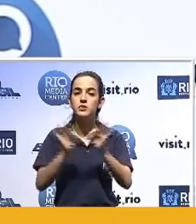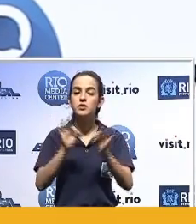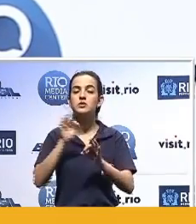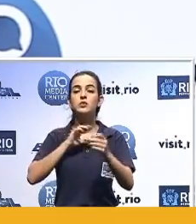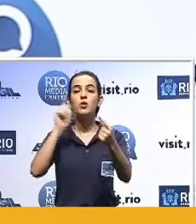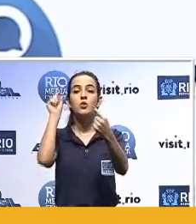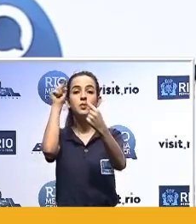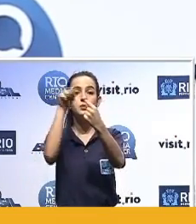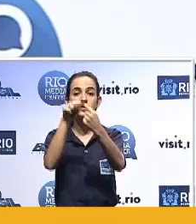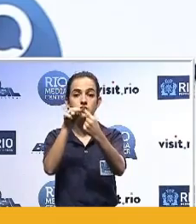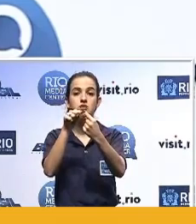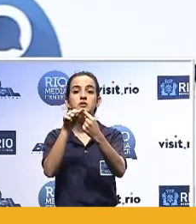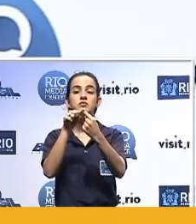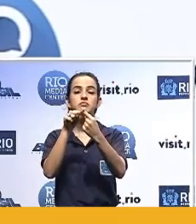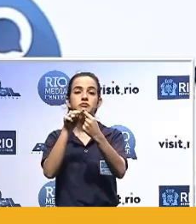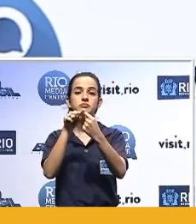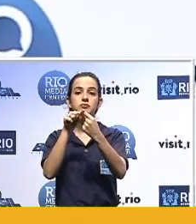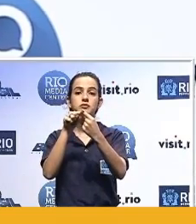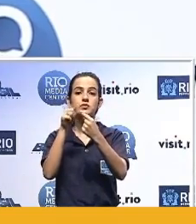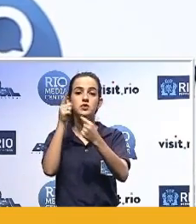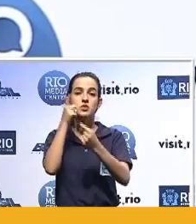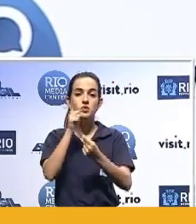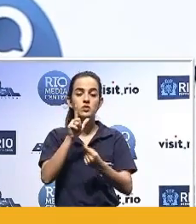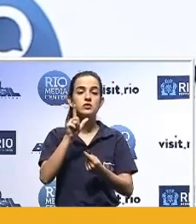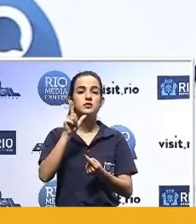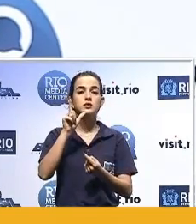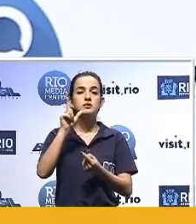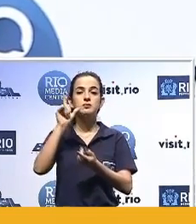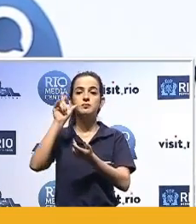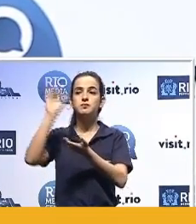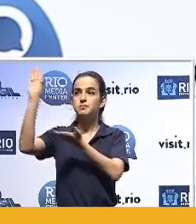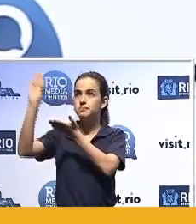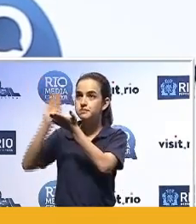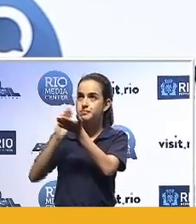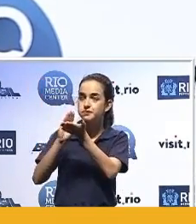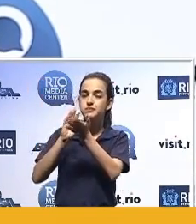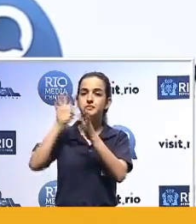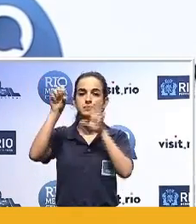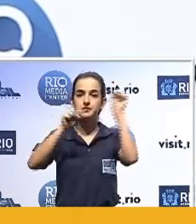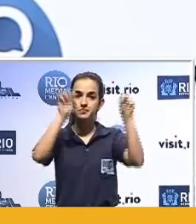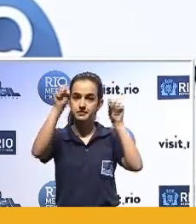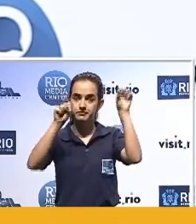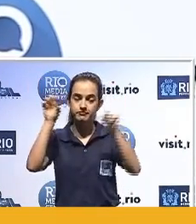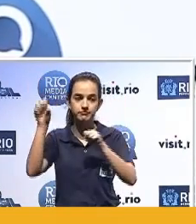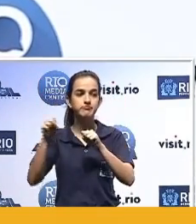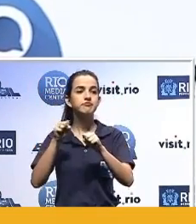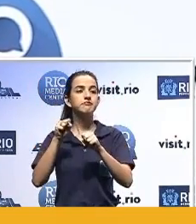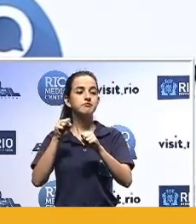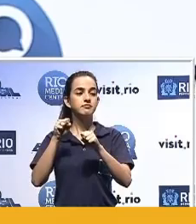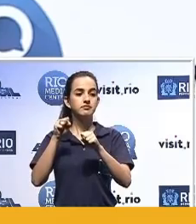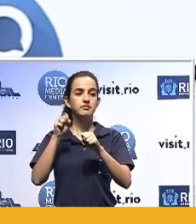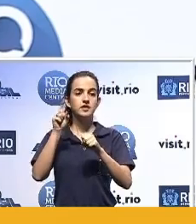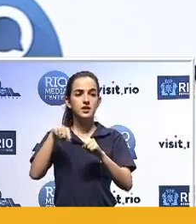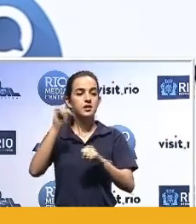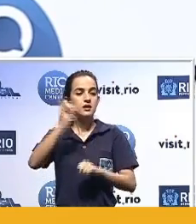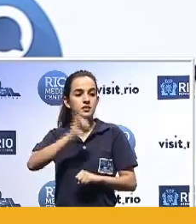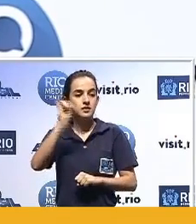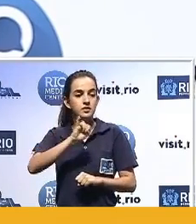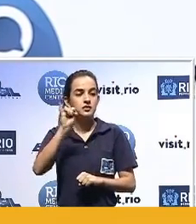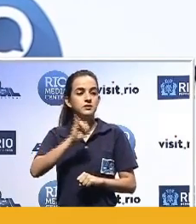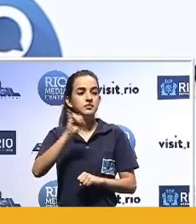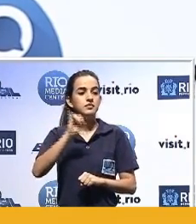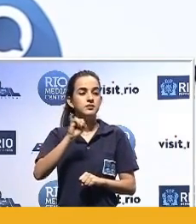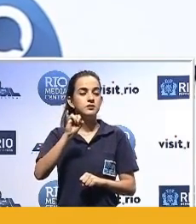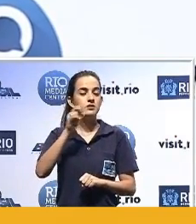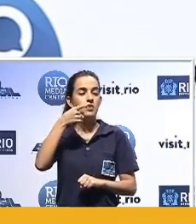objetivo captar o turismo internacional para o Brasil, visto que esse é um público importante. Não sei se vocês